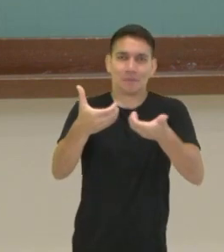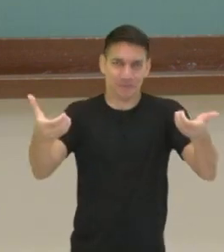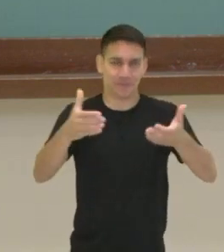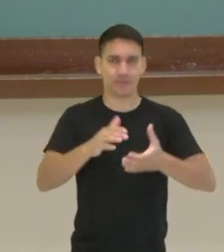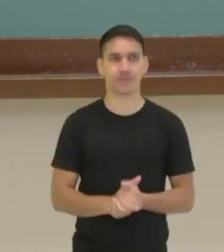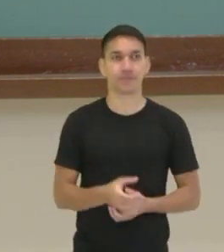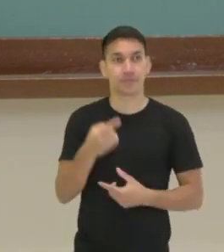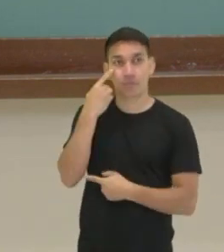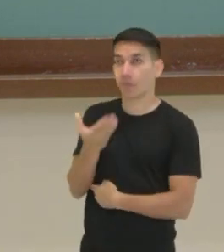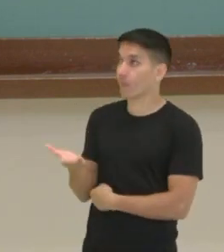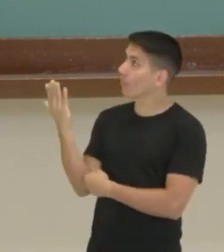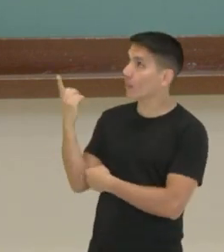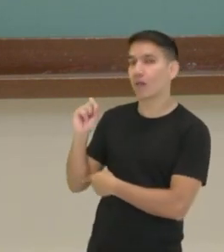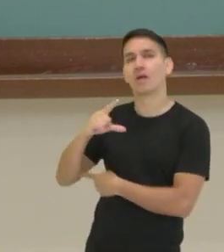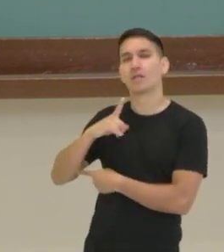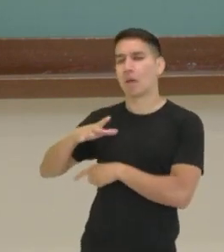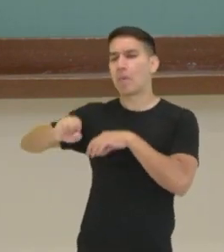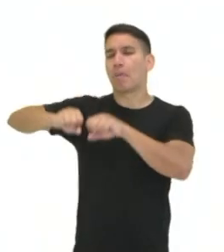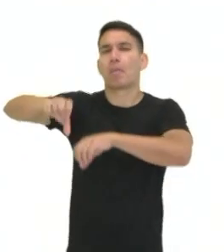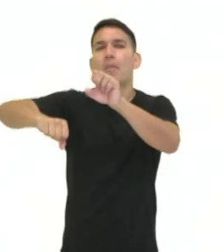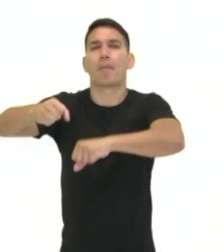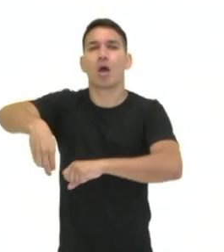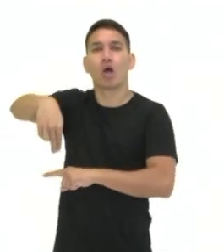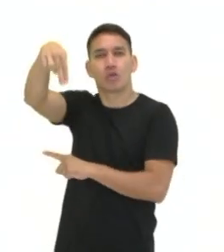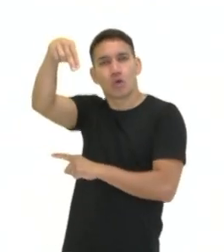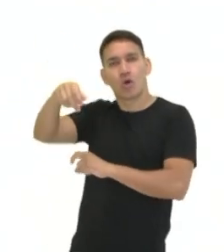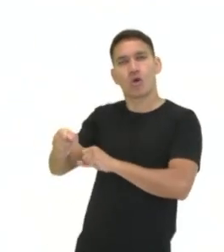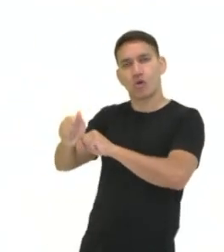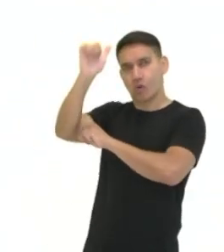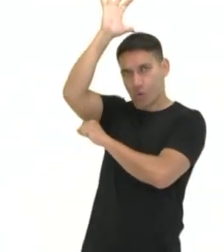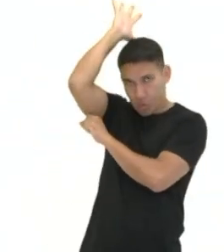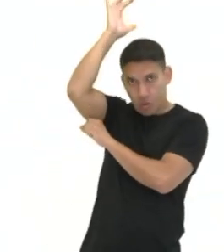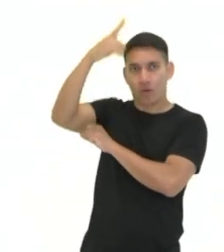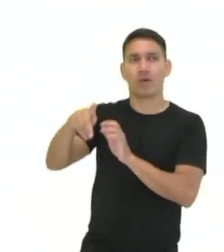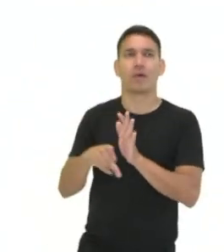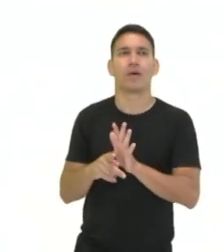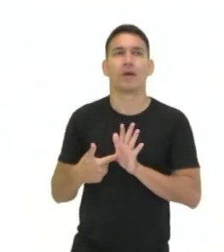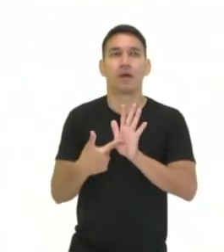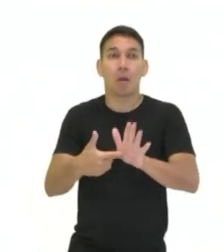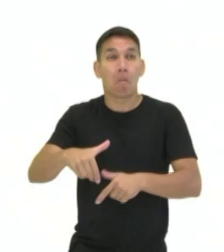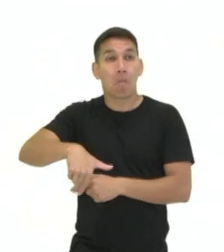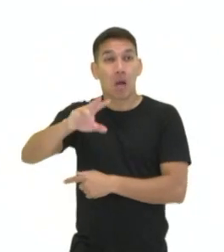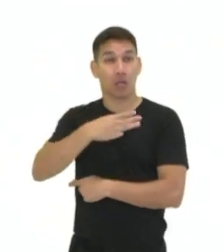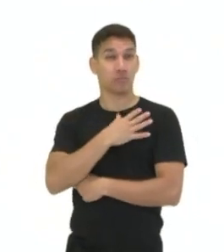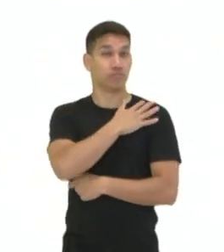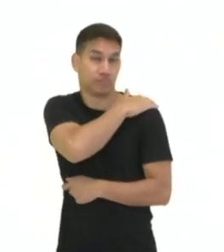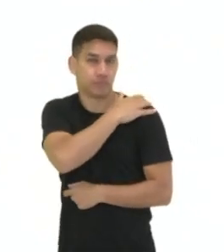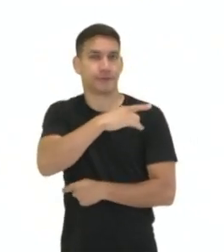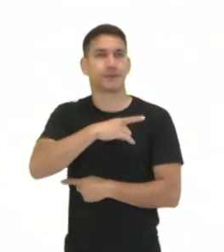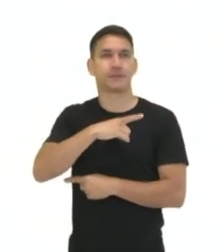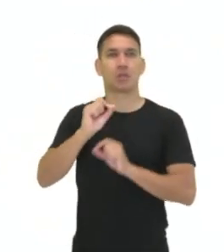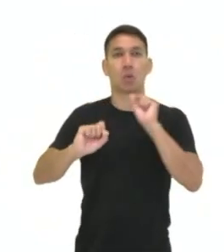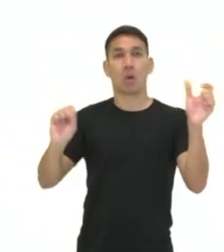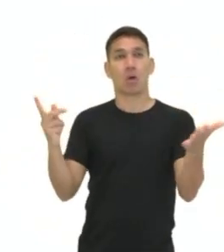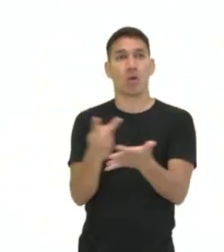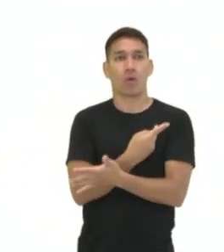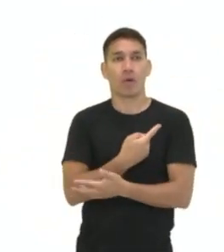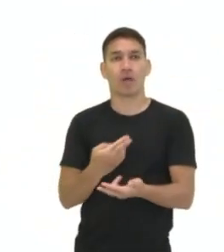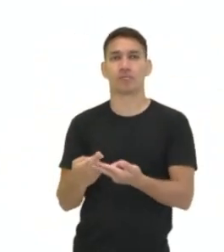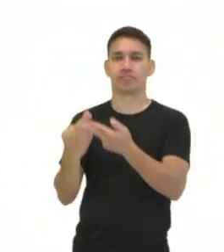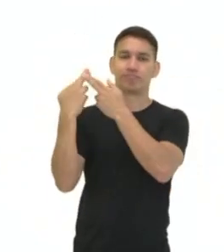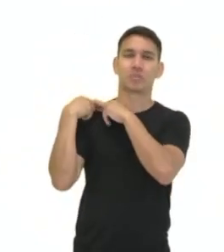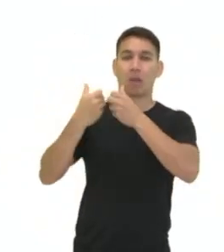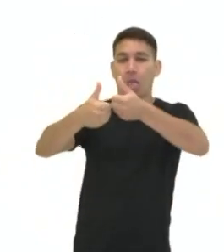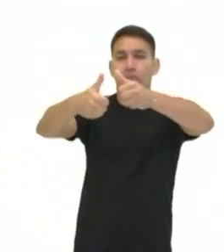Ocidental. Então nós temos invasões das tribos do norte ao Império Romano, somadas a uma má organização do poderio militar, foram responsáveis pelo declínio do Império Romano